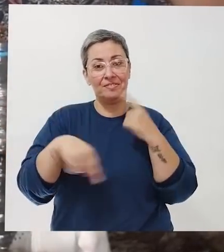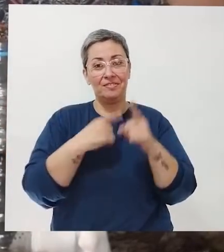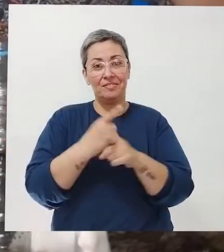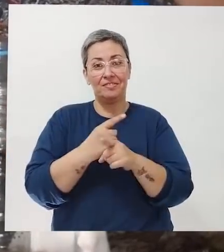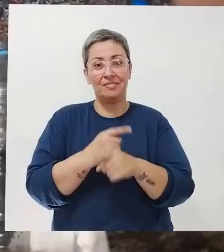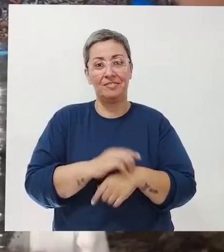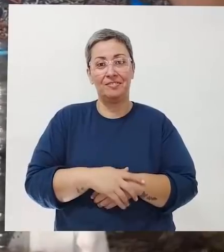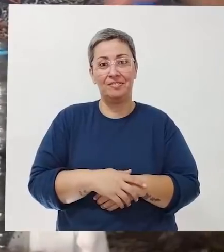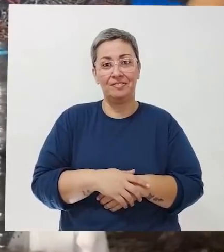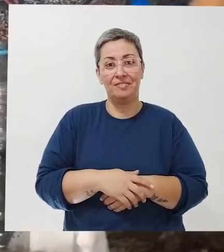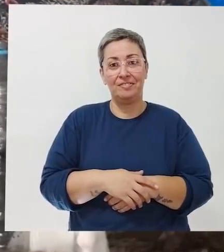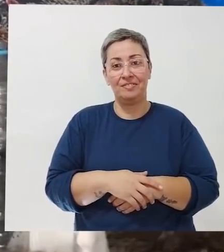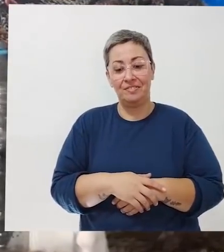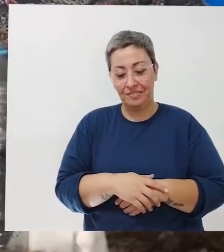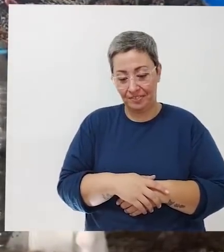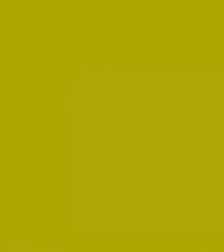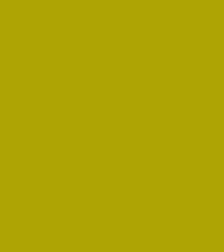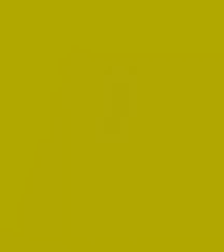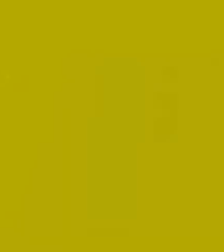Até a próxima!